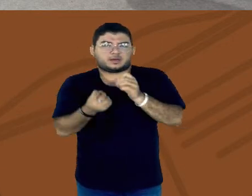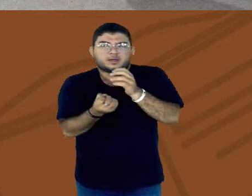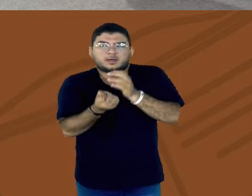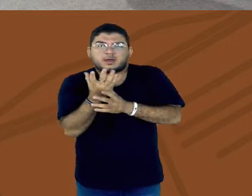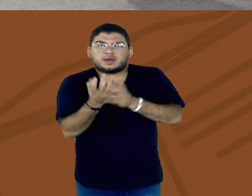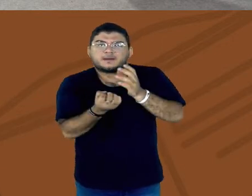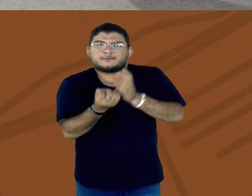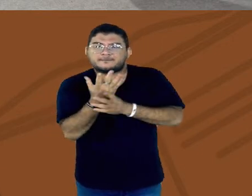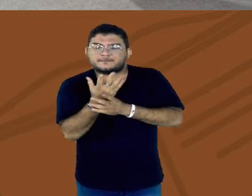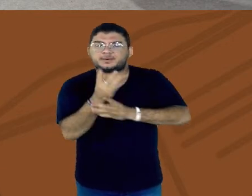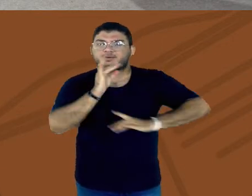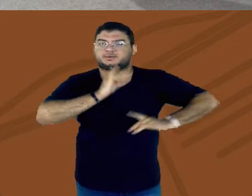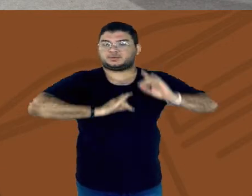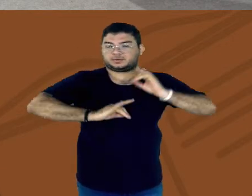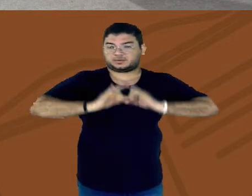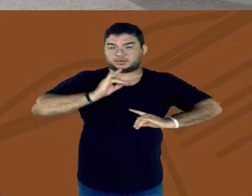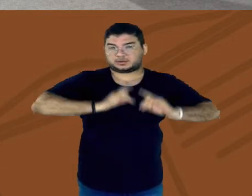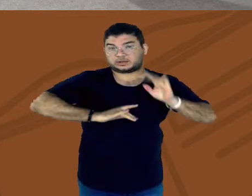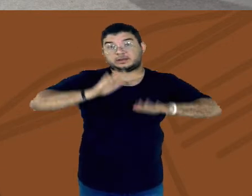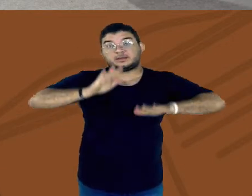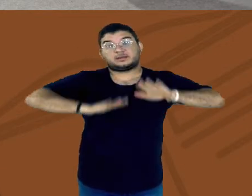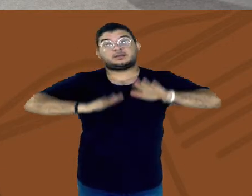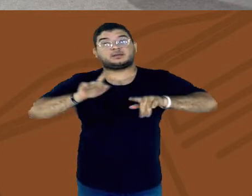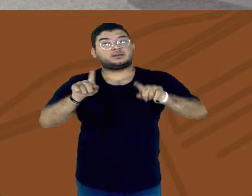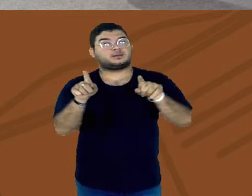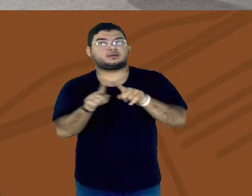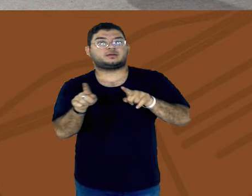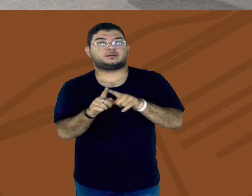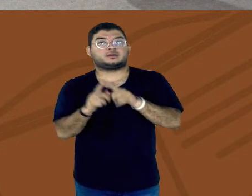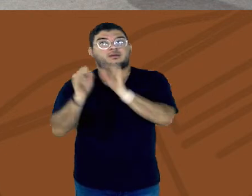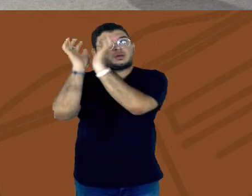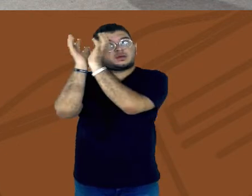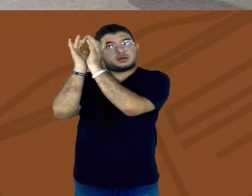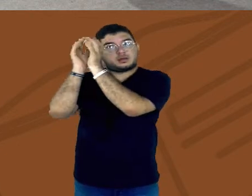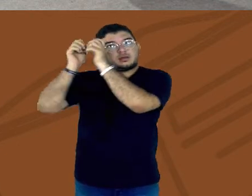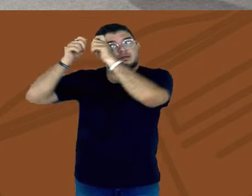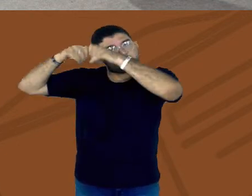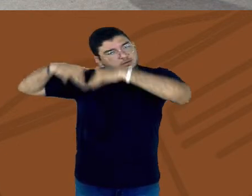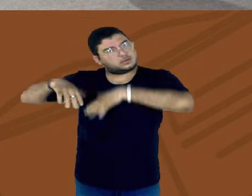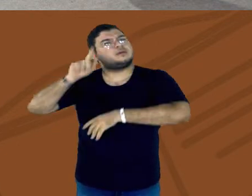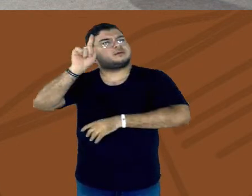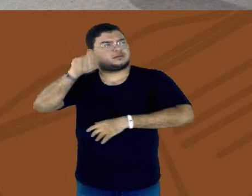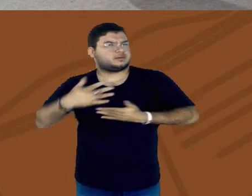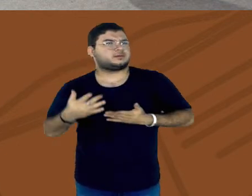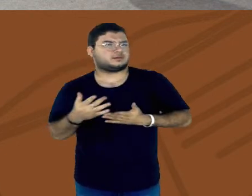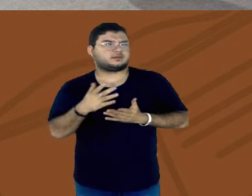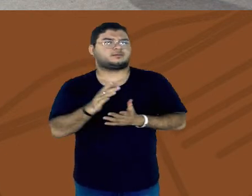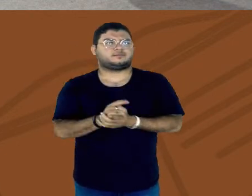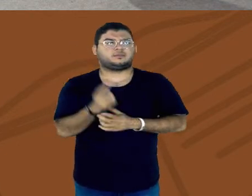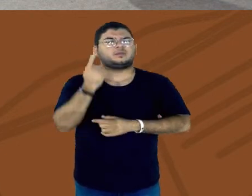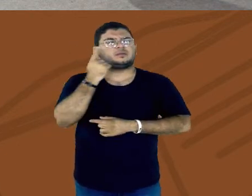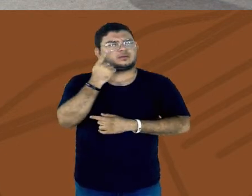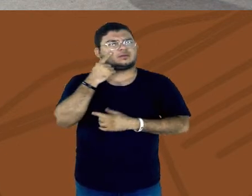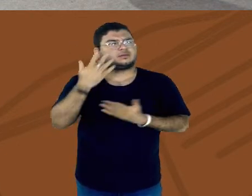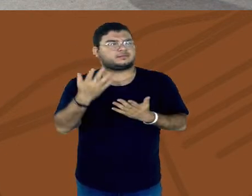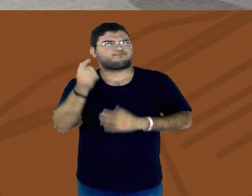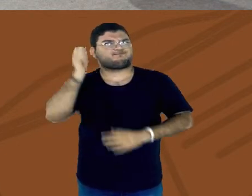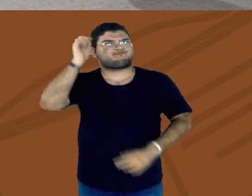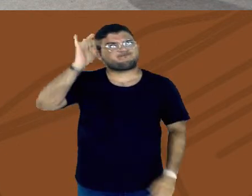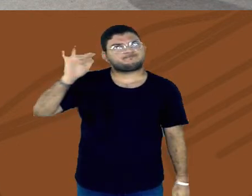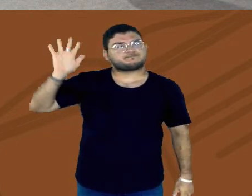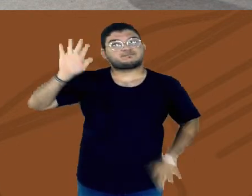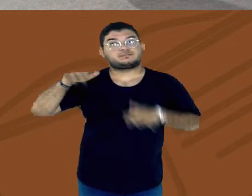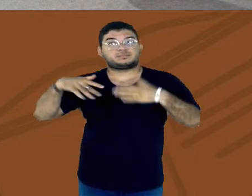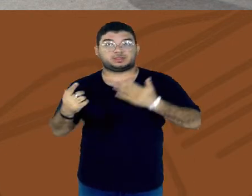produção, a liberação dos hormônios depende também do sistema nervoso. Preste bem atenção. Imagine